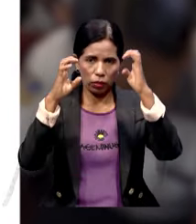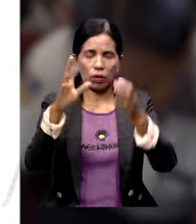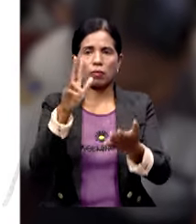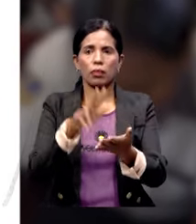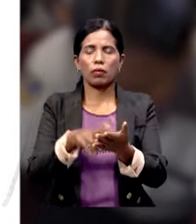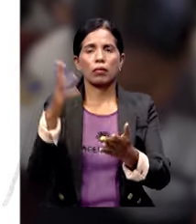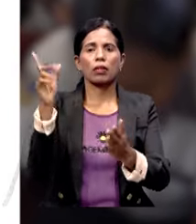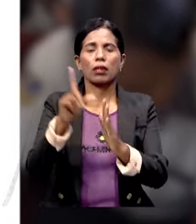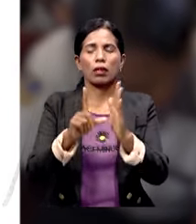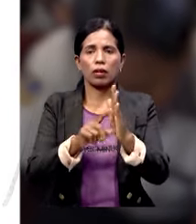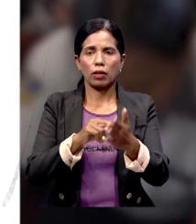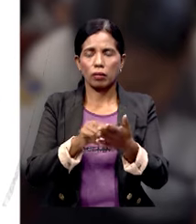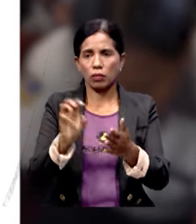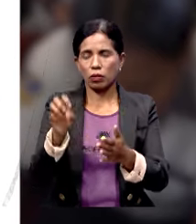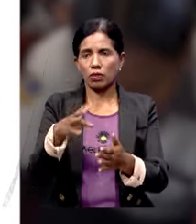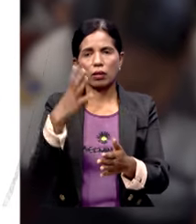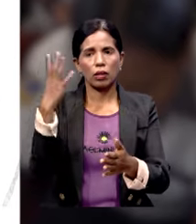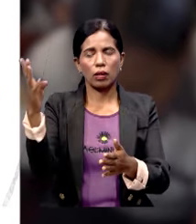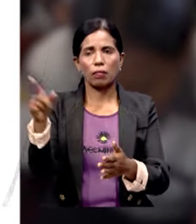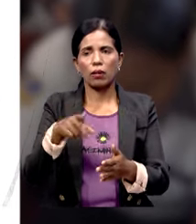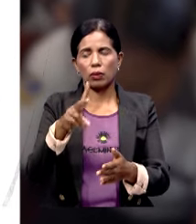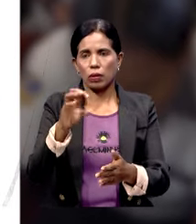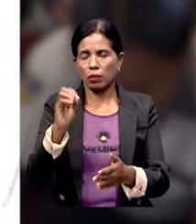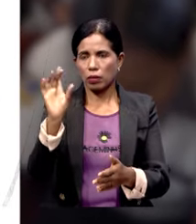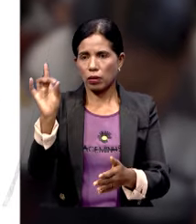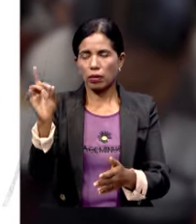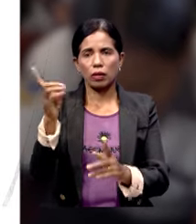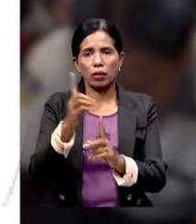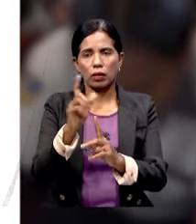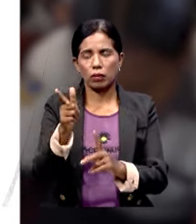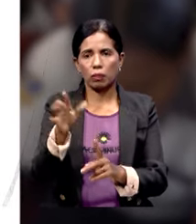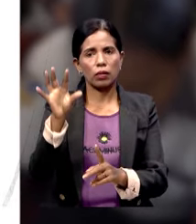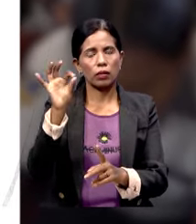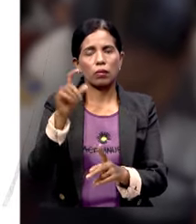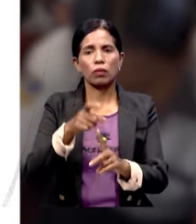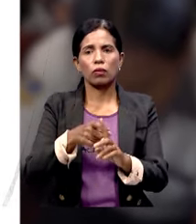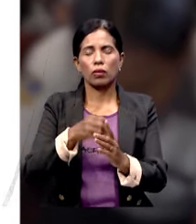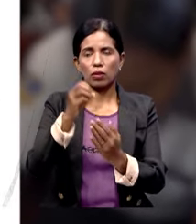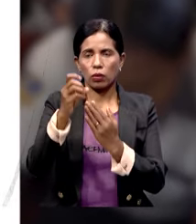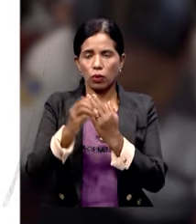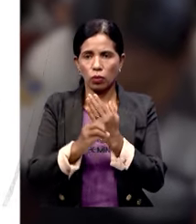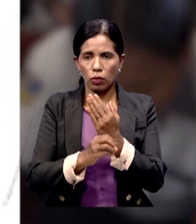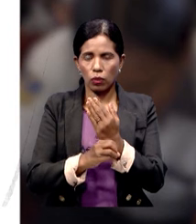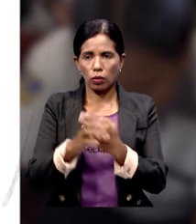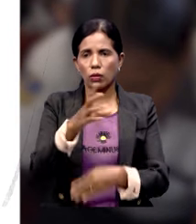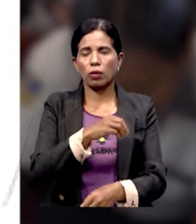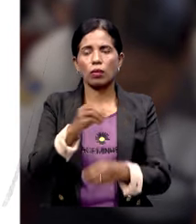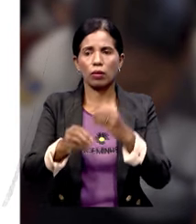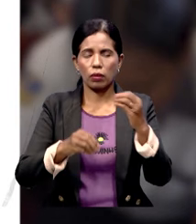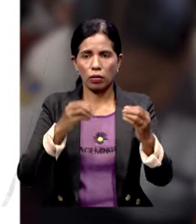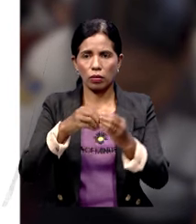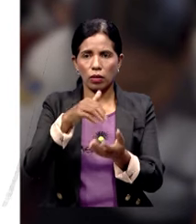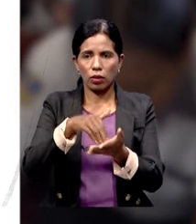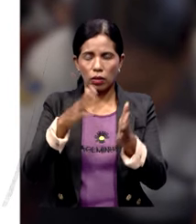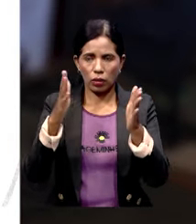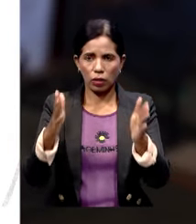iha lei número sanulu resinghat barari hunrua walu loron ruanulu resinsia fulang outubro liu-liu ba ensino secundário. Estudante